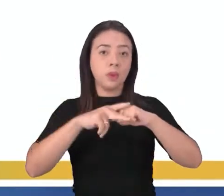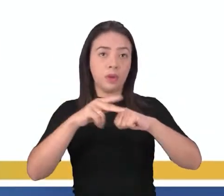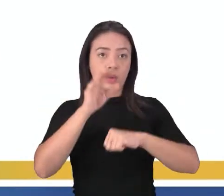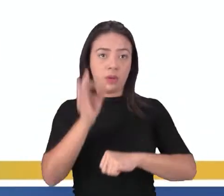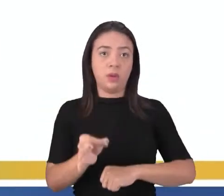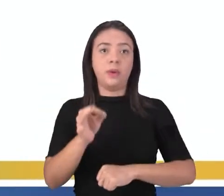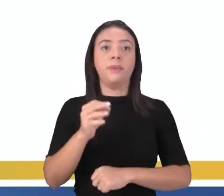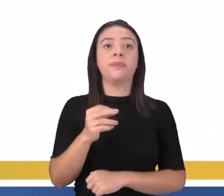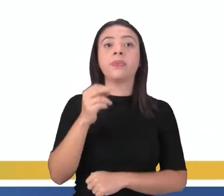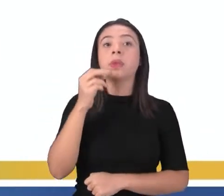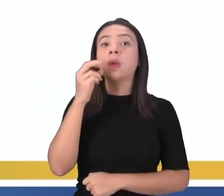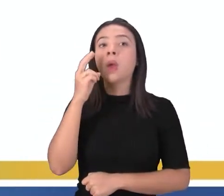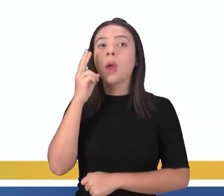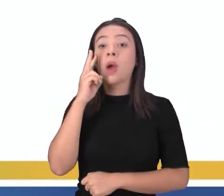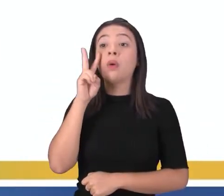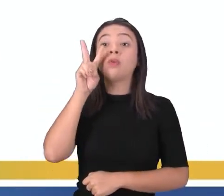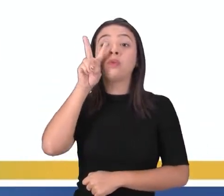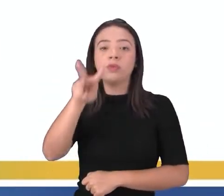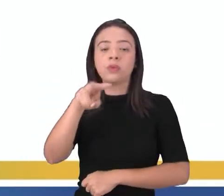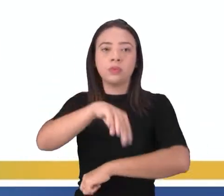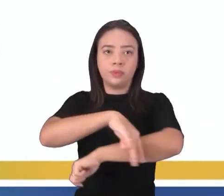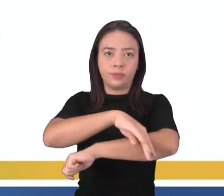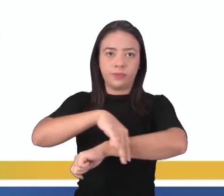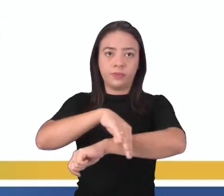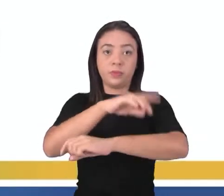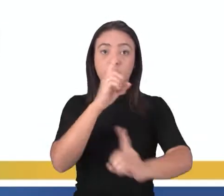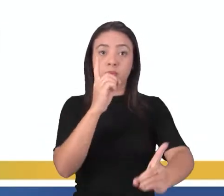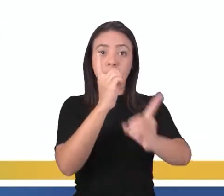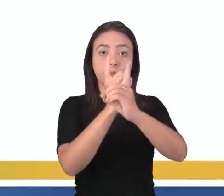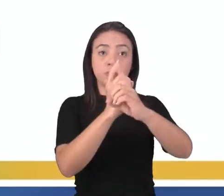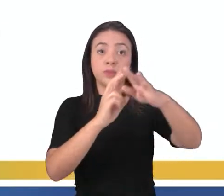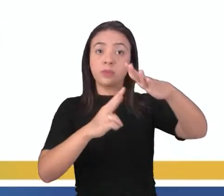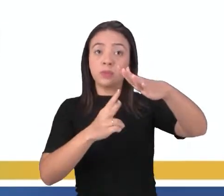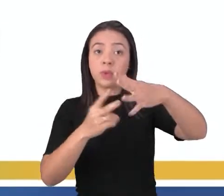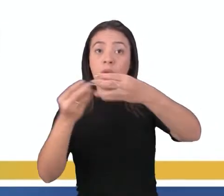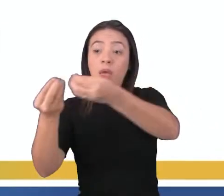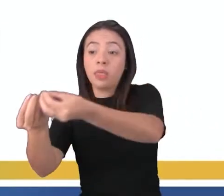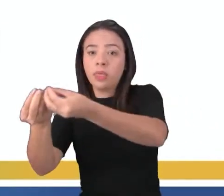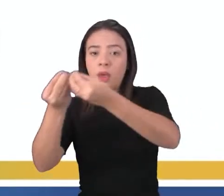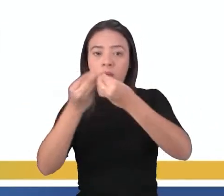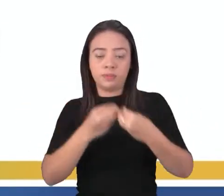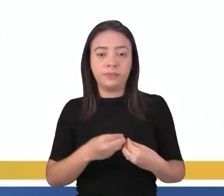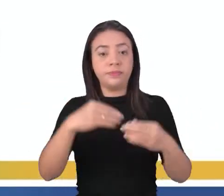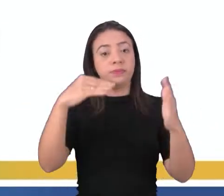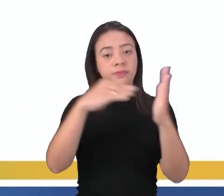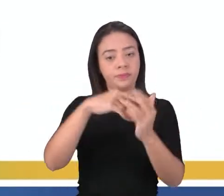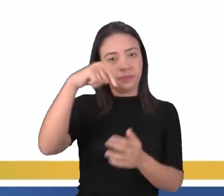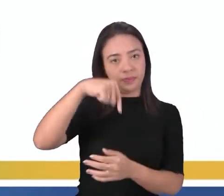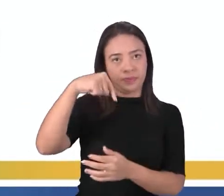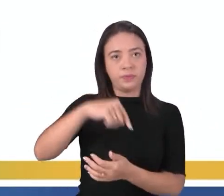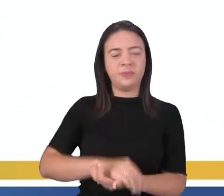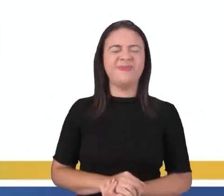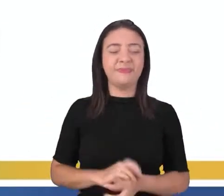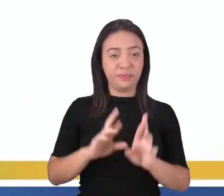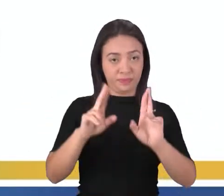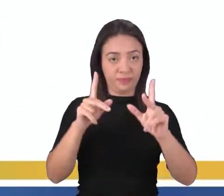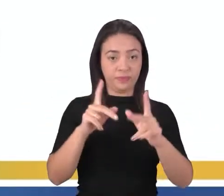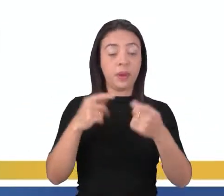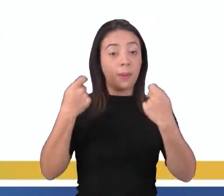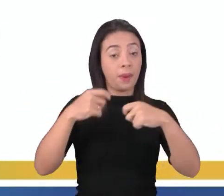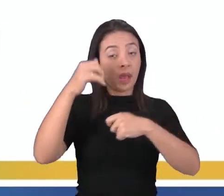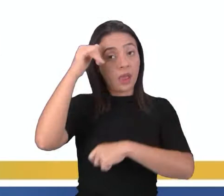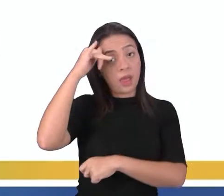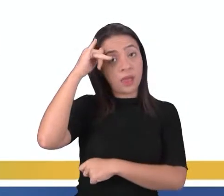viu na rua, encontrei-a na praça e trouxeram-me até aqui. Tá? Então, nessa questão, a gente tem que evitar